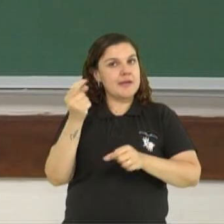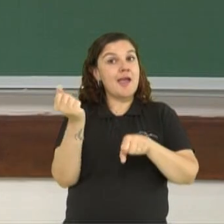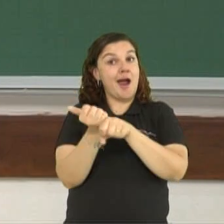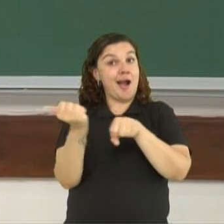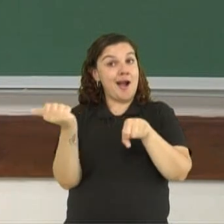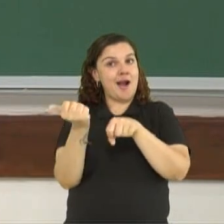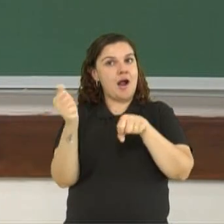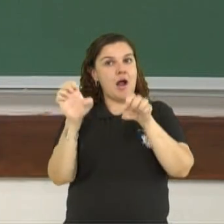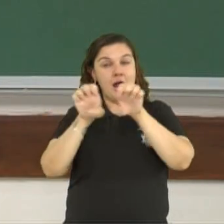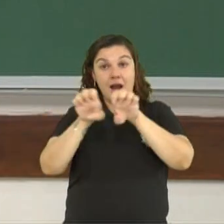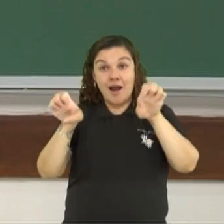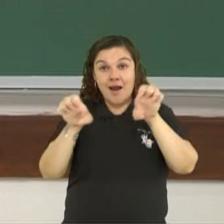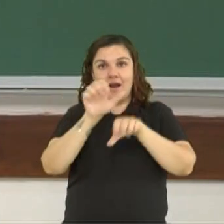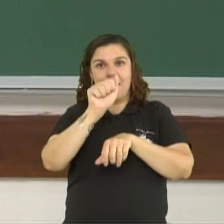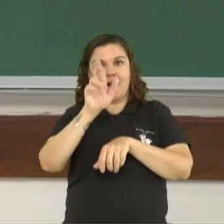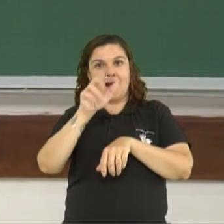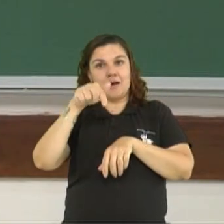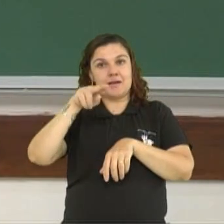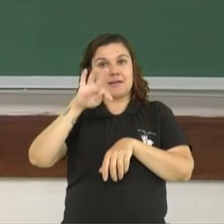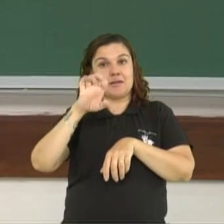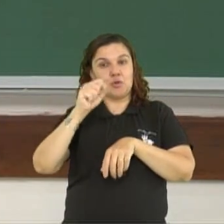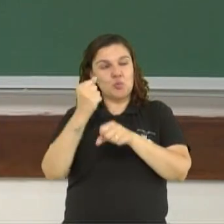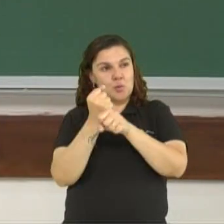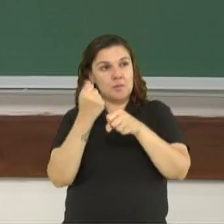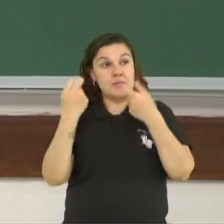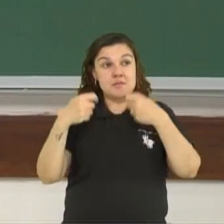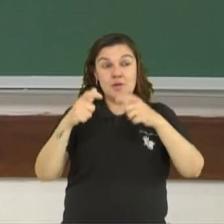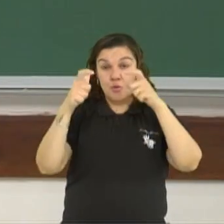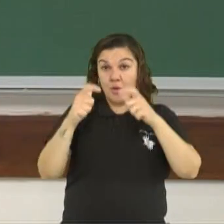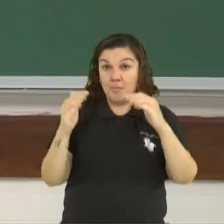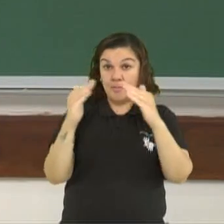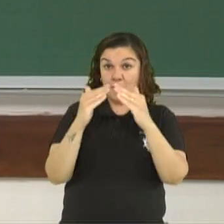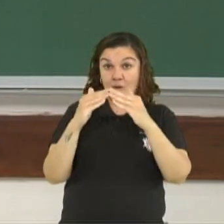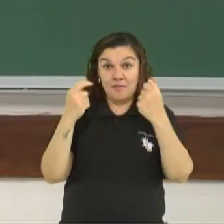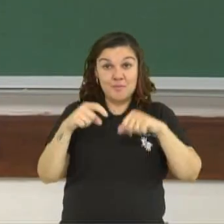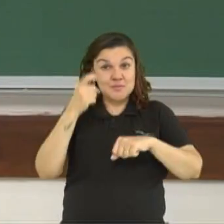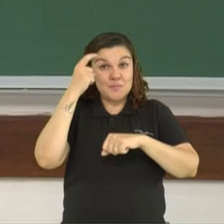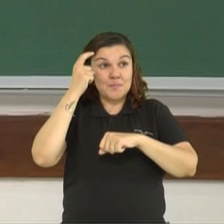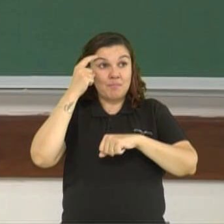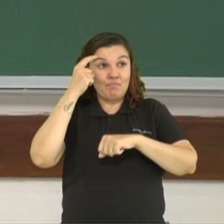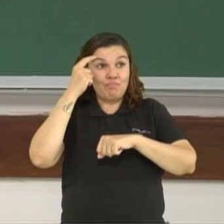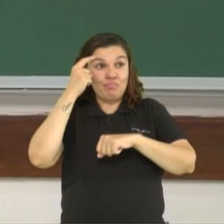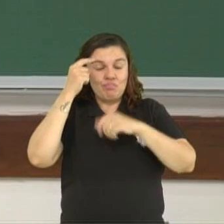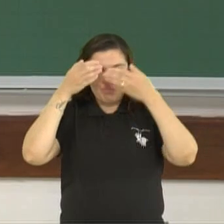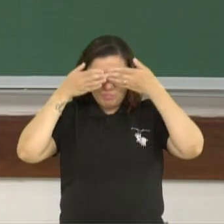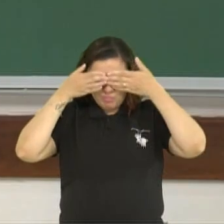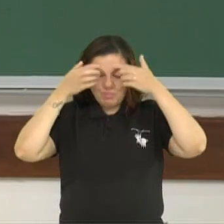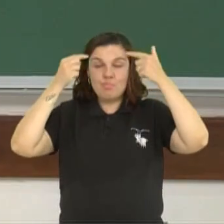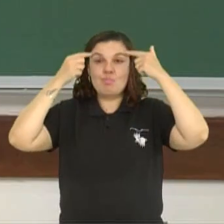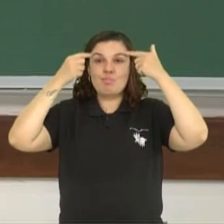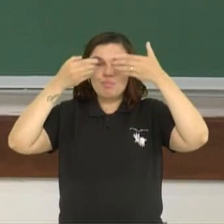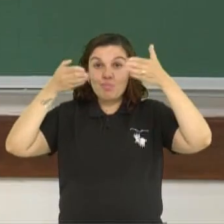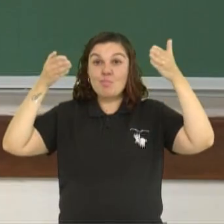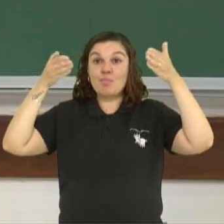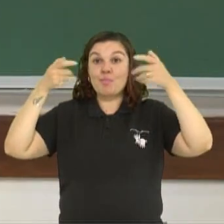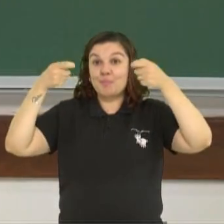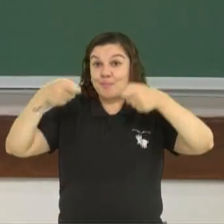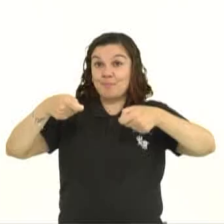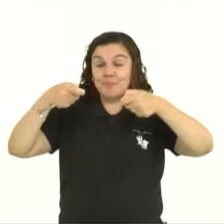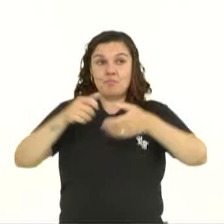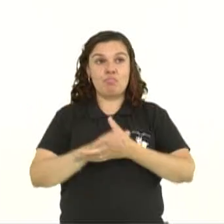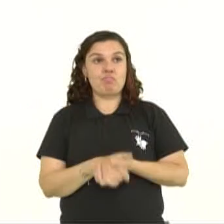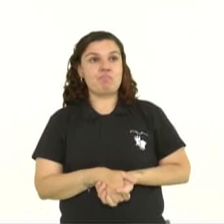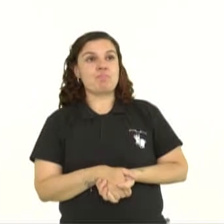mais antigas, porque o homem começou a pensar, ele pensou assim, eu tenho que ter um lugar para me morar. Então, já começa aquela coisa dele pensar.